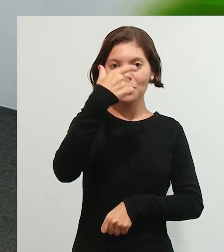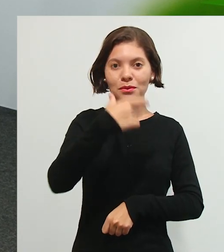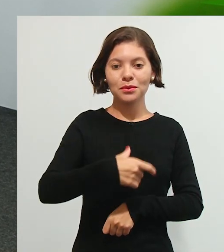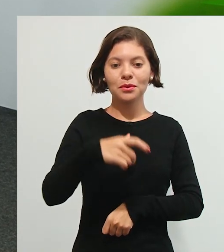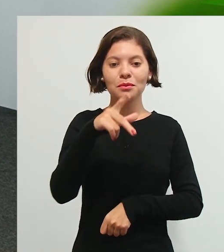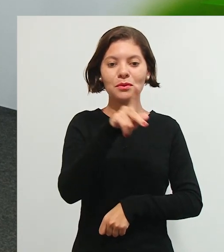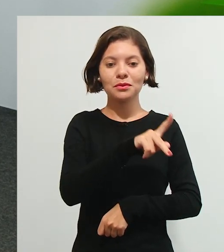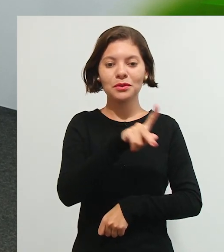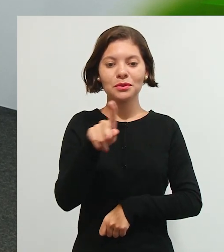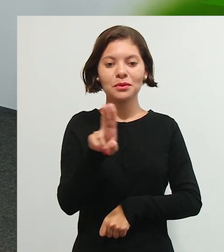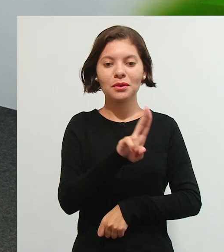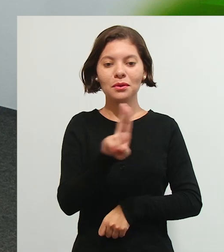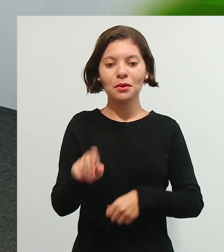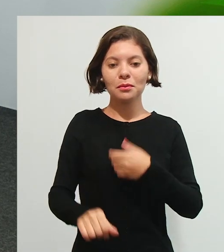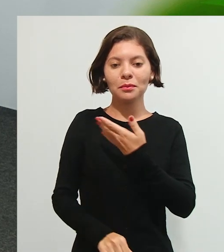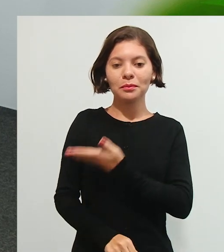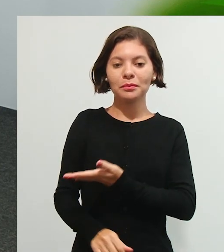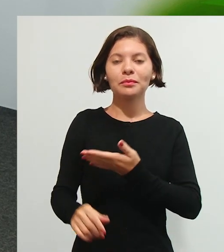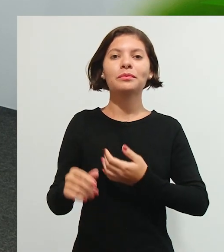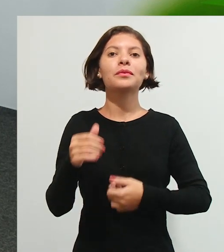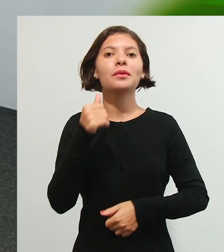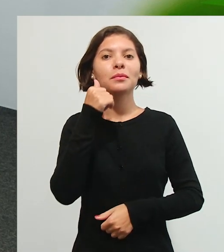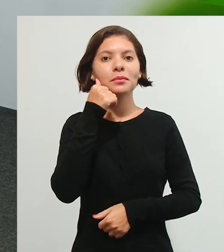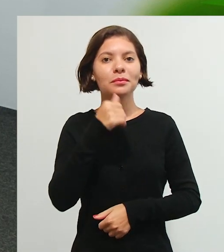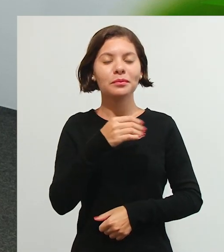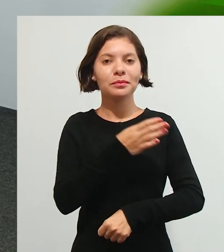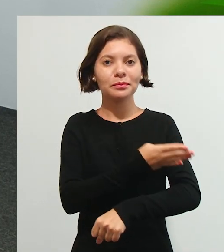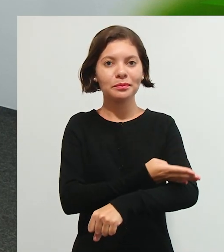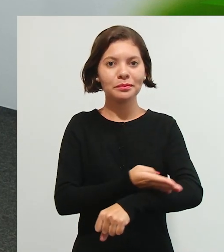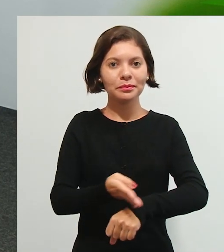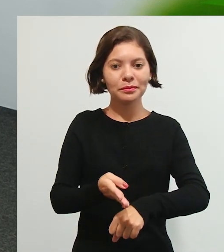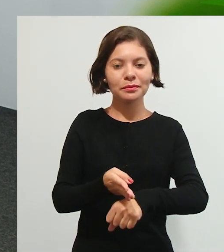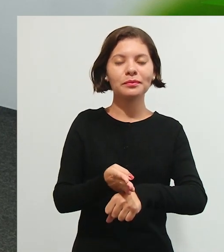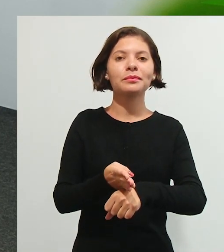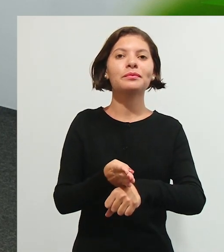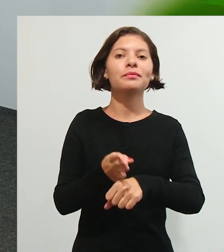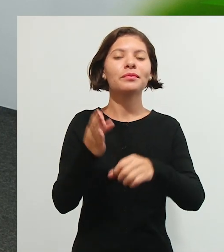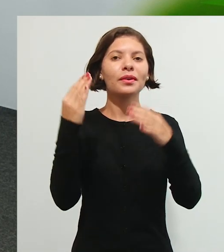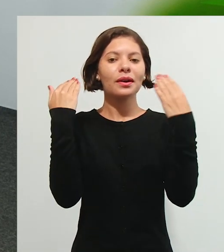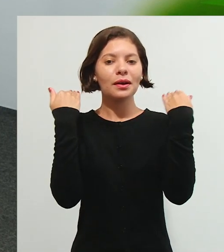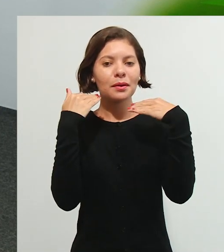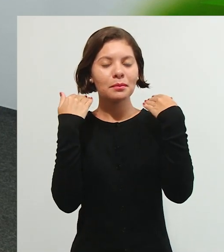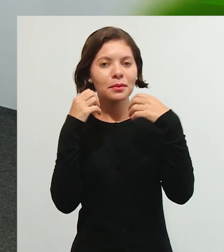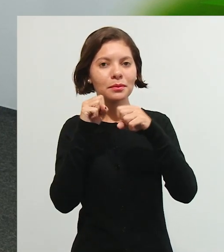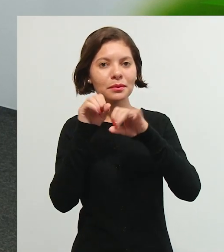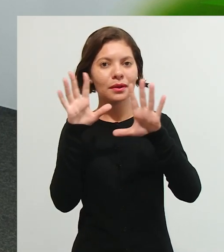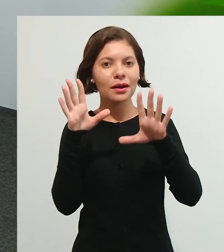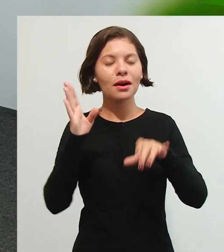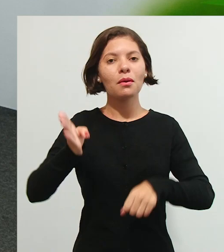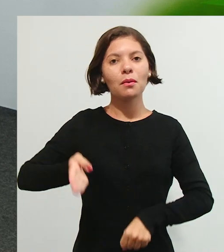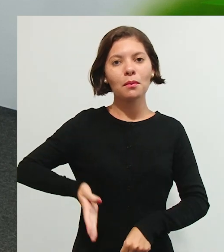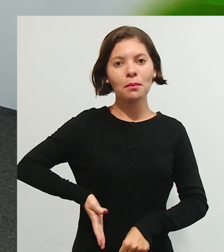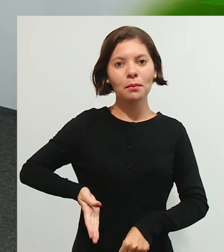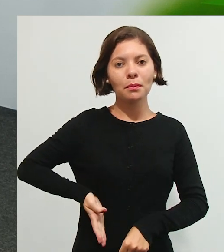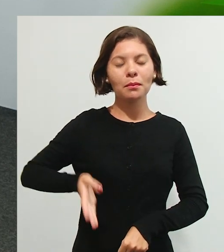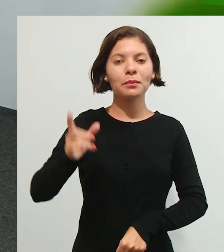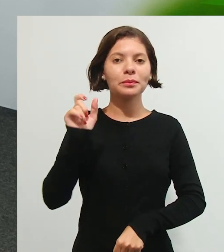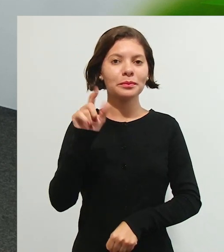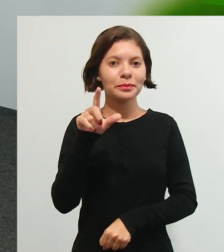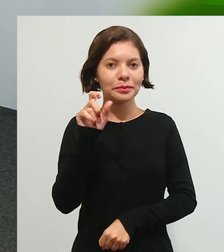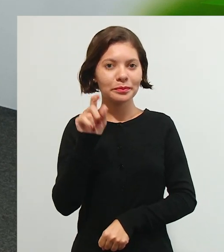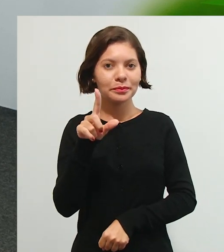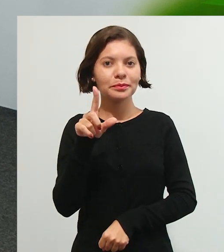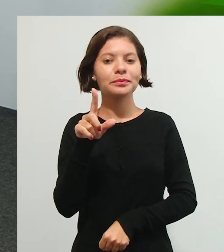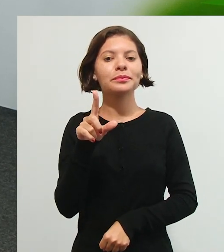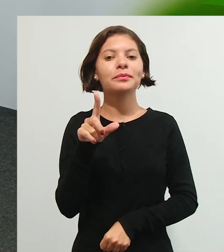maraney rers Penha uma mulher branca de cabelos claros estou trajando uma calça jeans azul